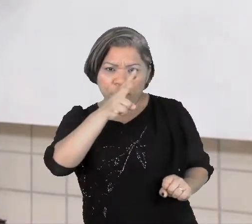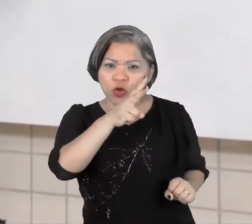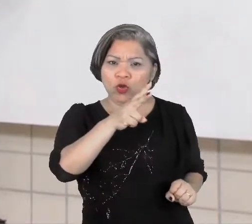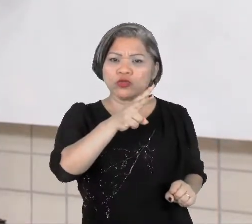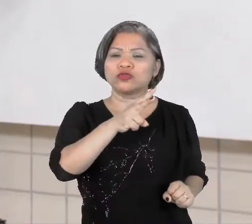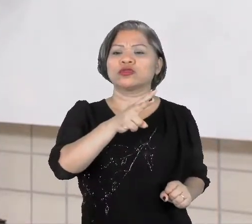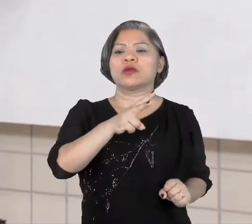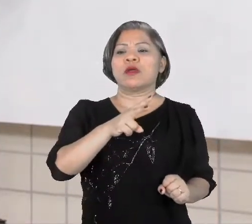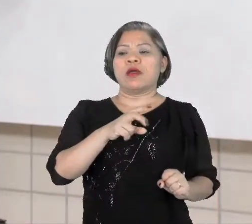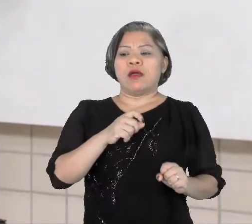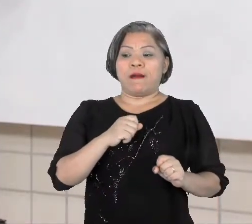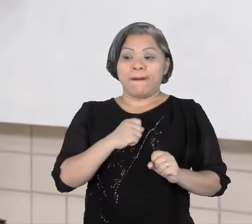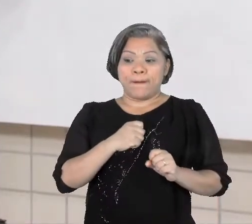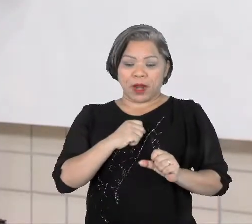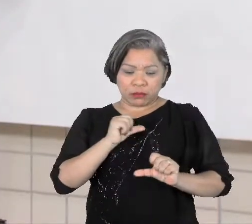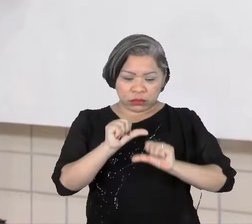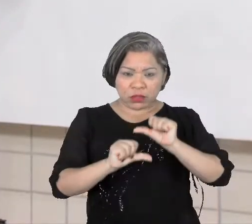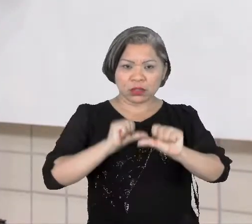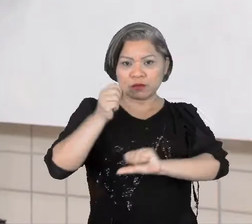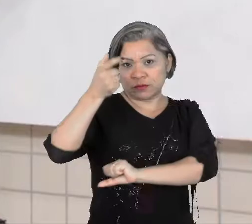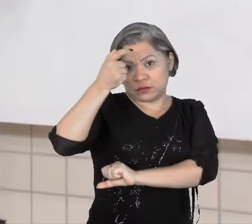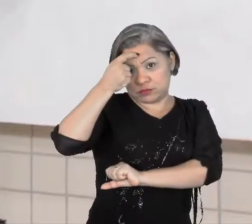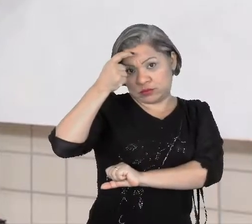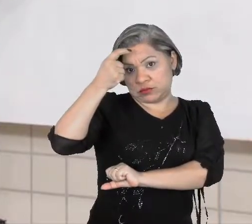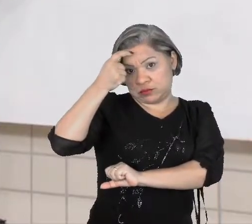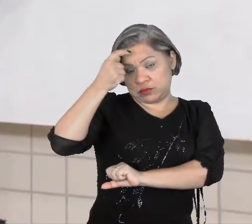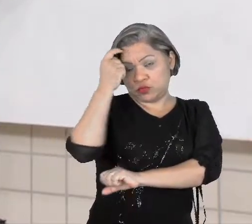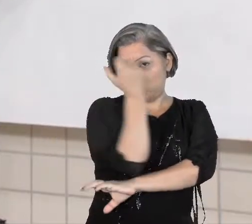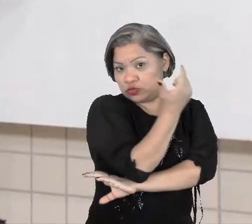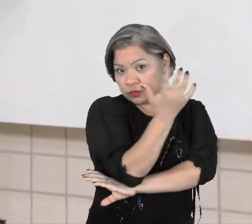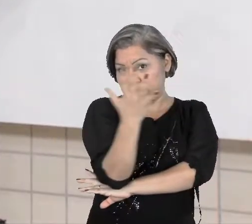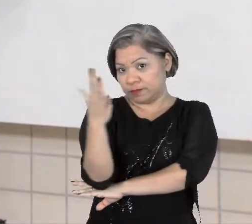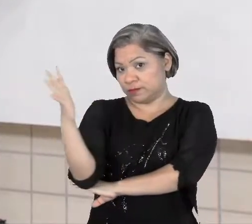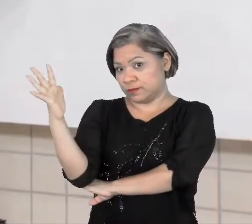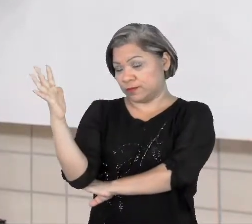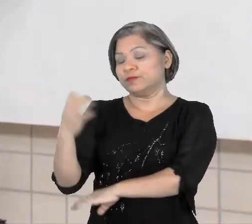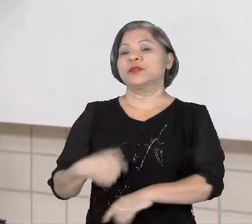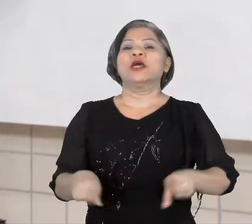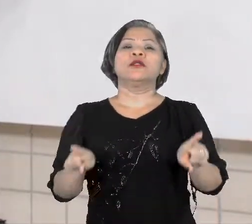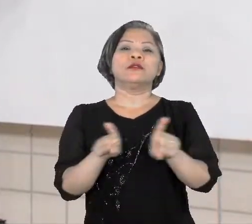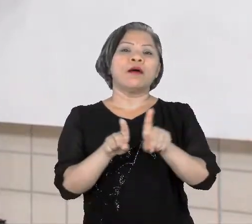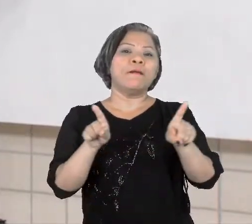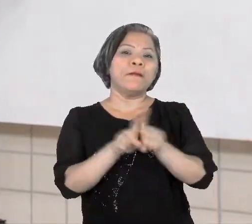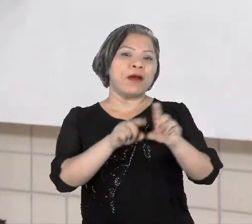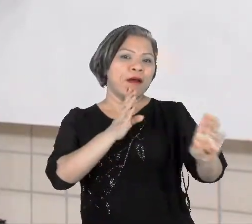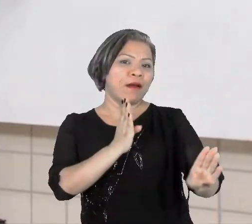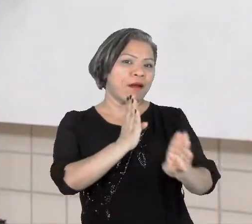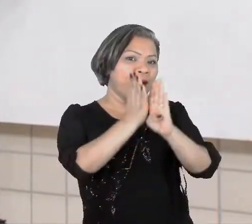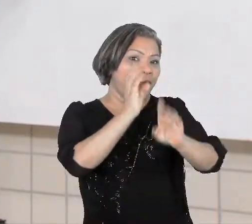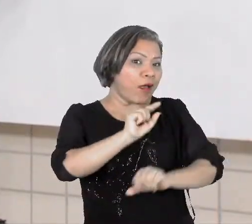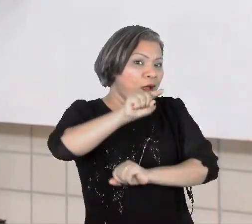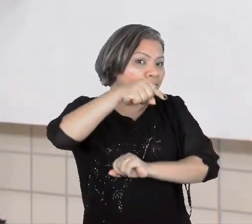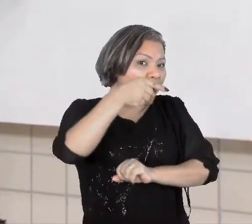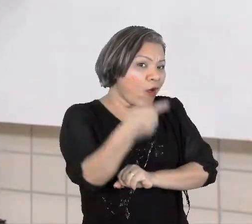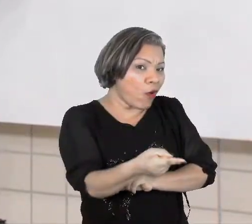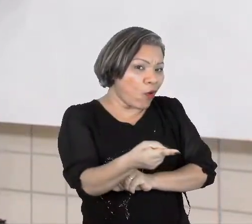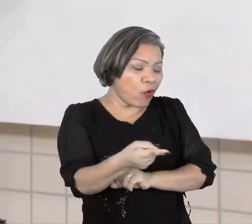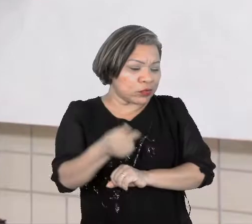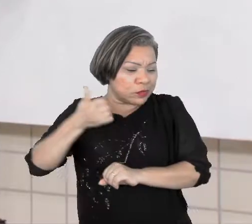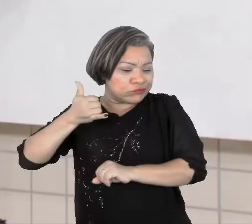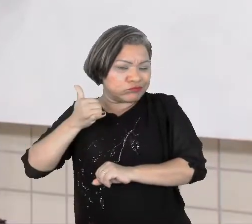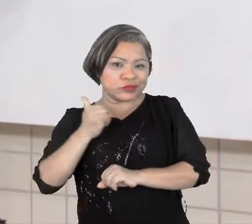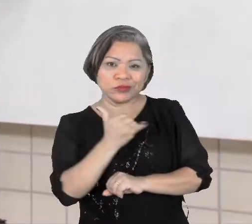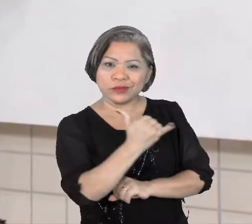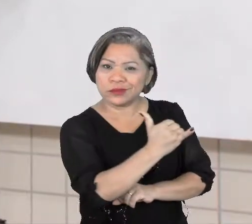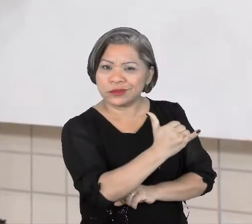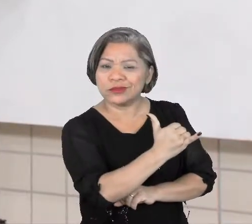buscar a consciência ambiental. Descobriu-se também outras fontes de energia e esse é um ponto